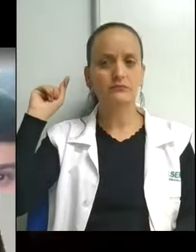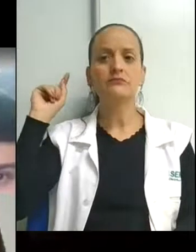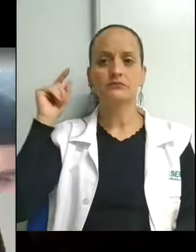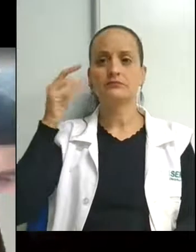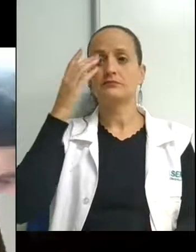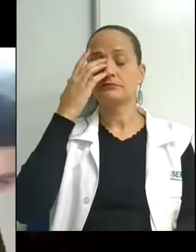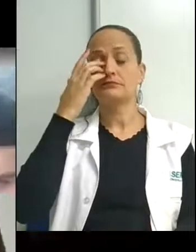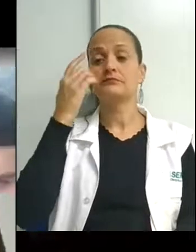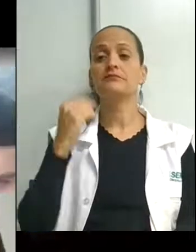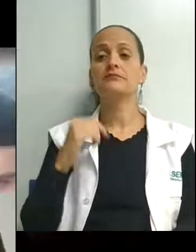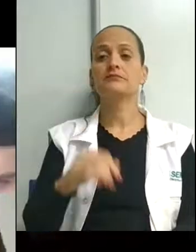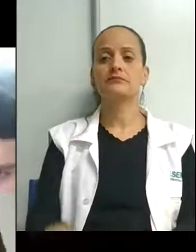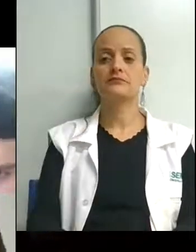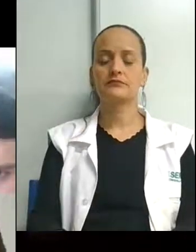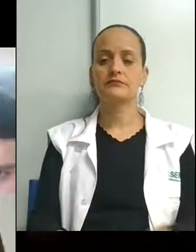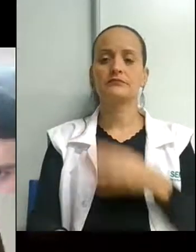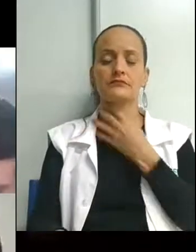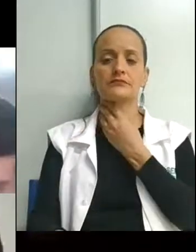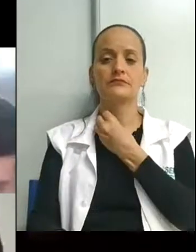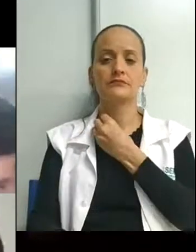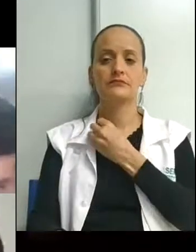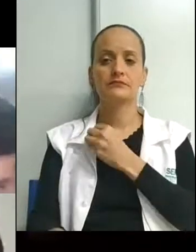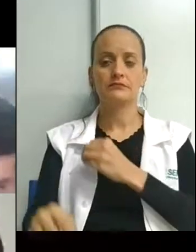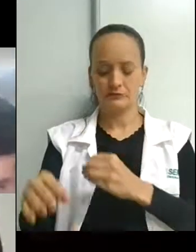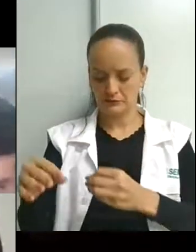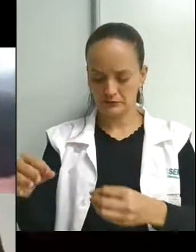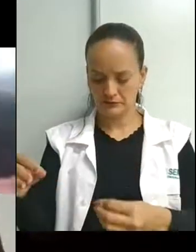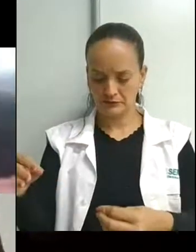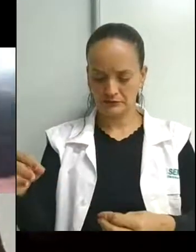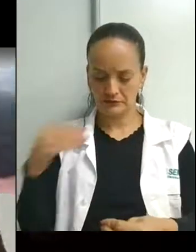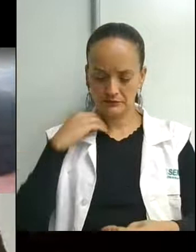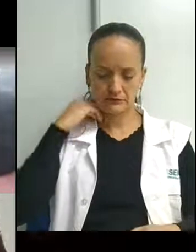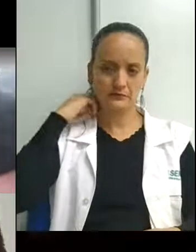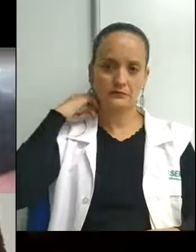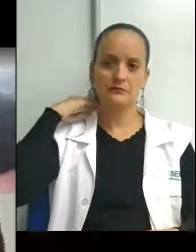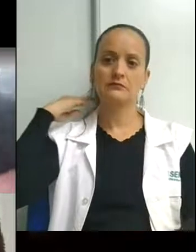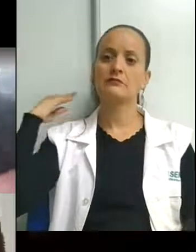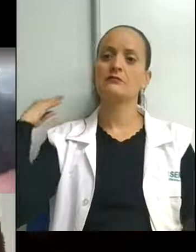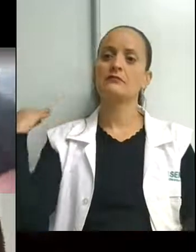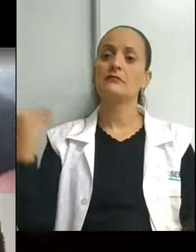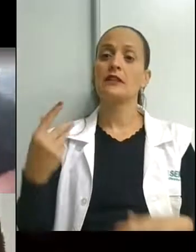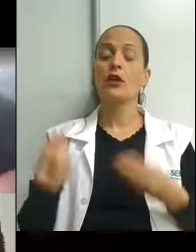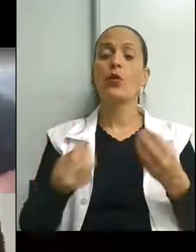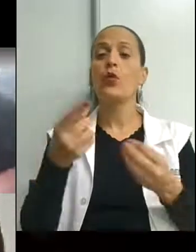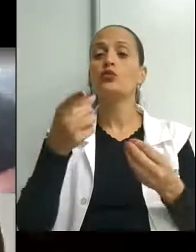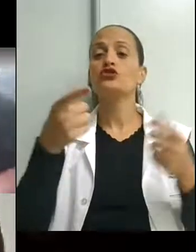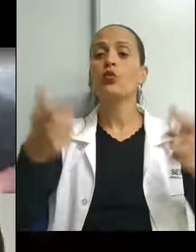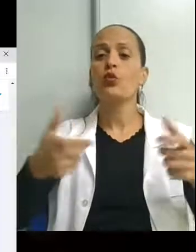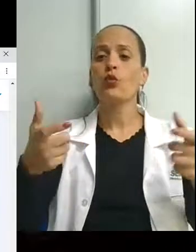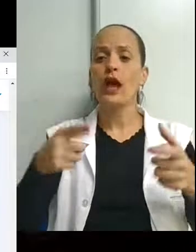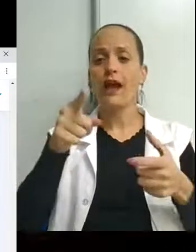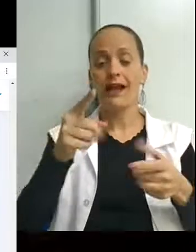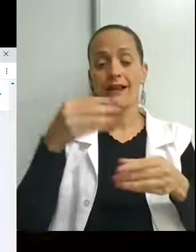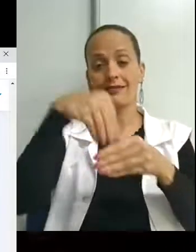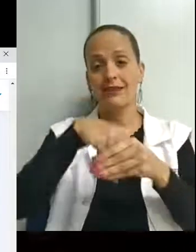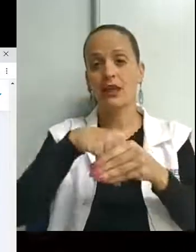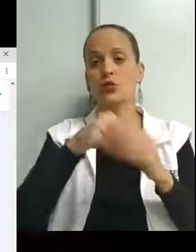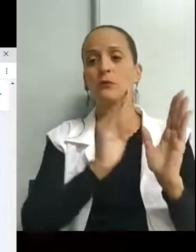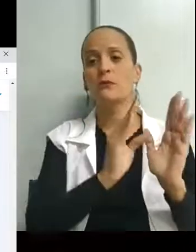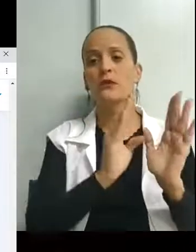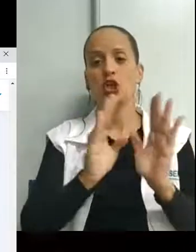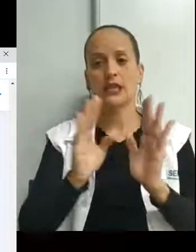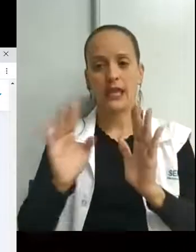da SAP 1, certo? Então, assim, onde é que está essa web, professor? Está lá na biblioteca, tudo bem? Então, a